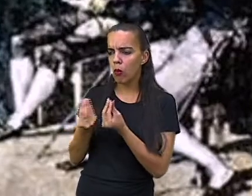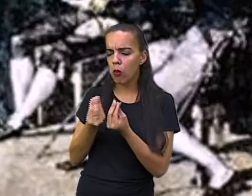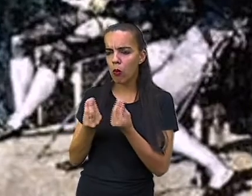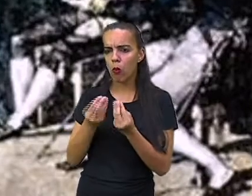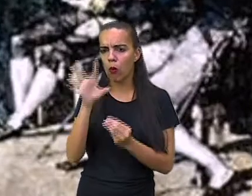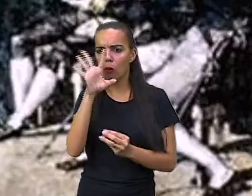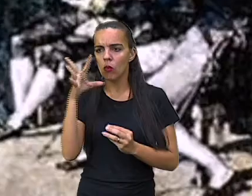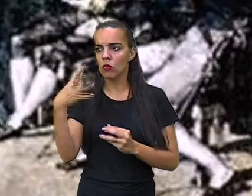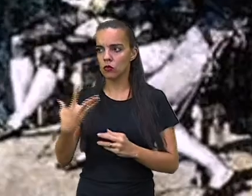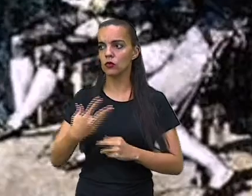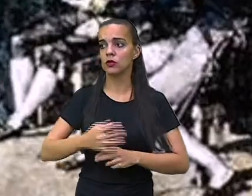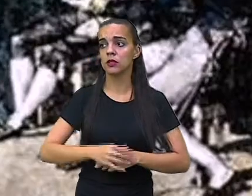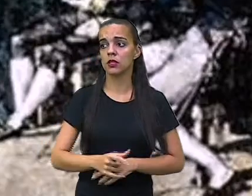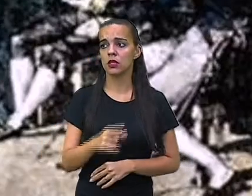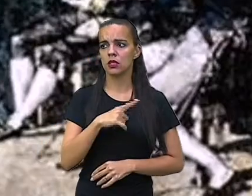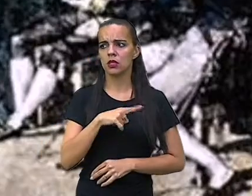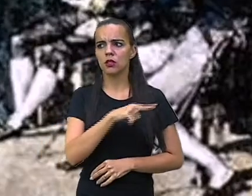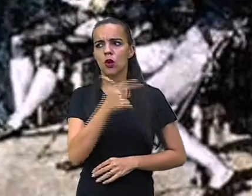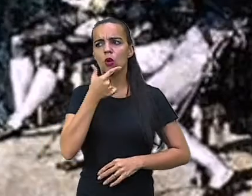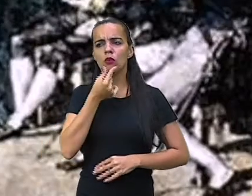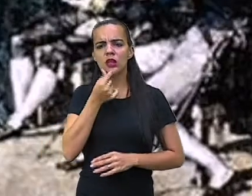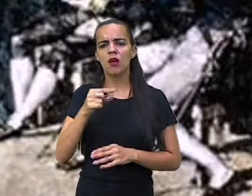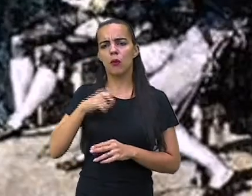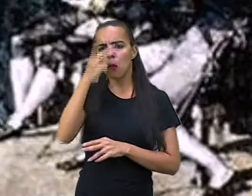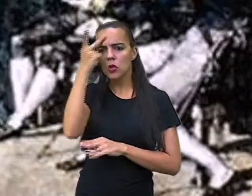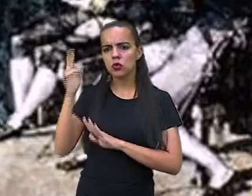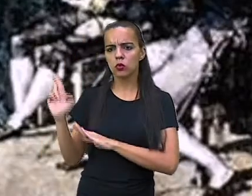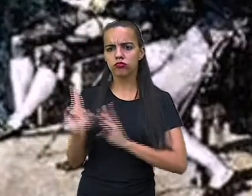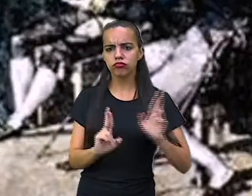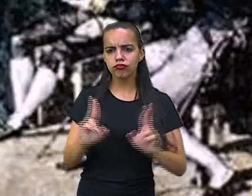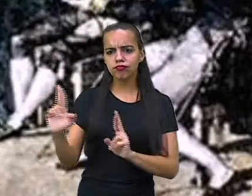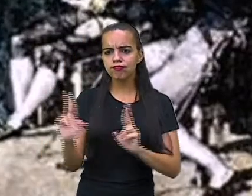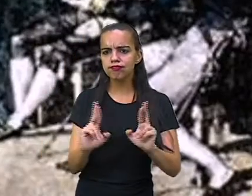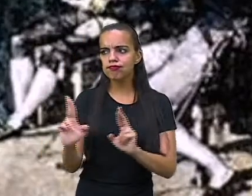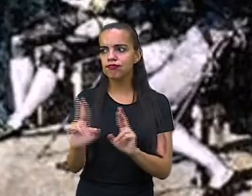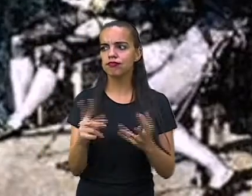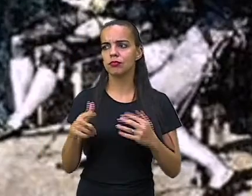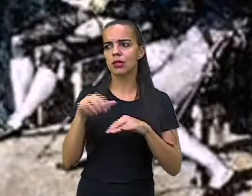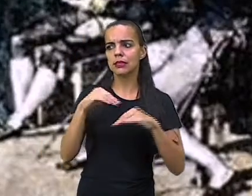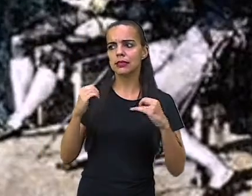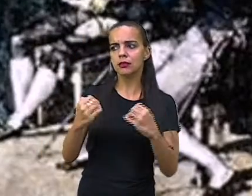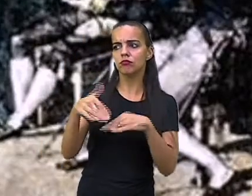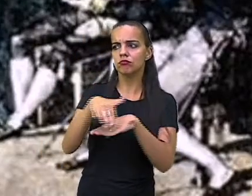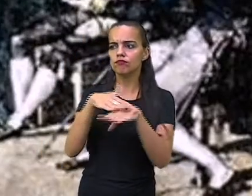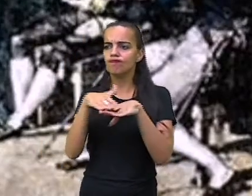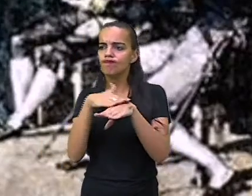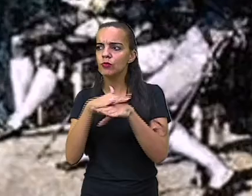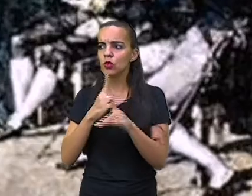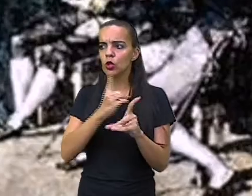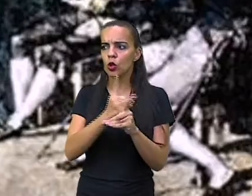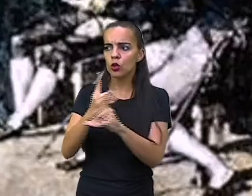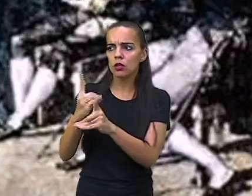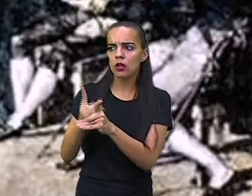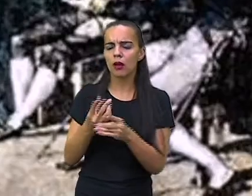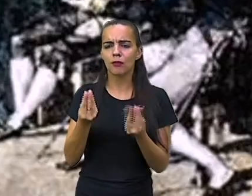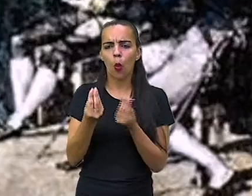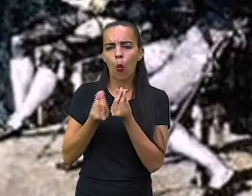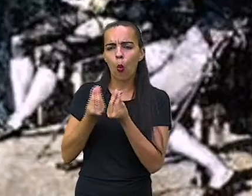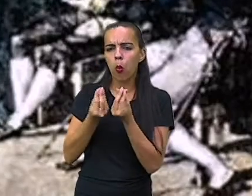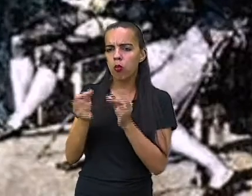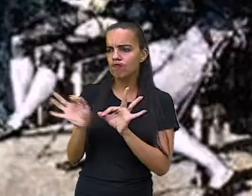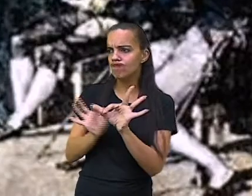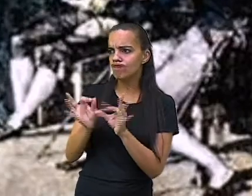Viena. Na ocasião, os representantes das diferentes monarquias europeias se encontraram para negociar